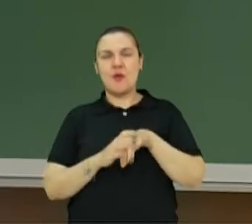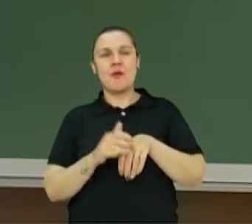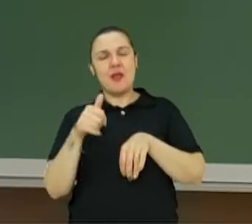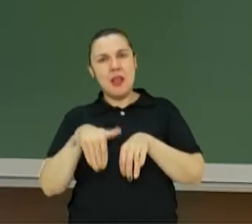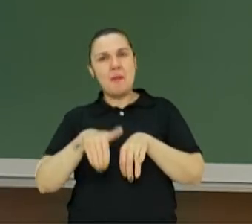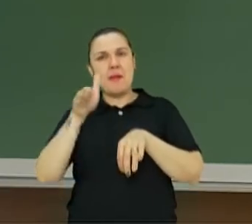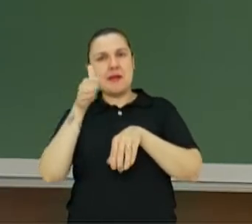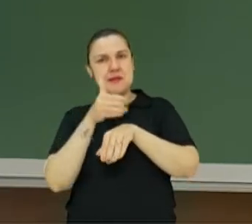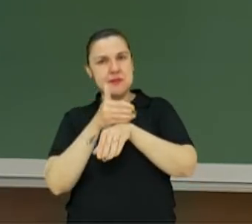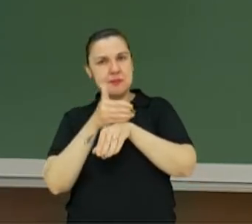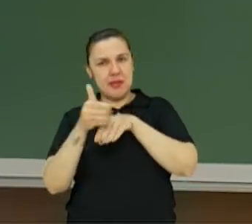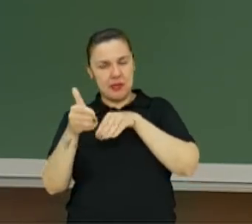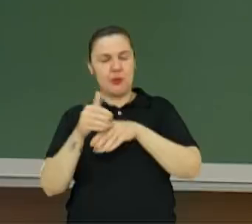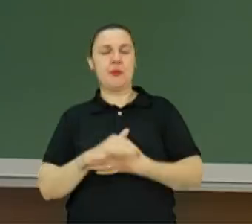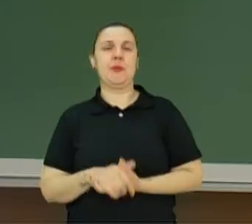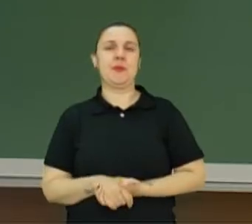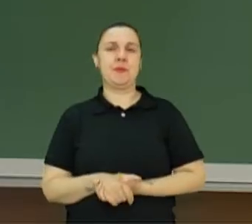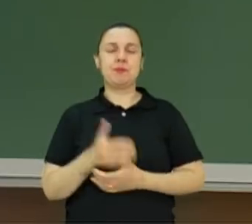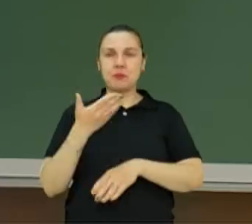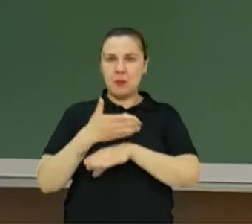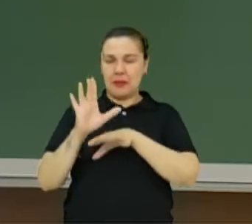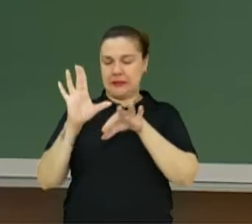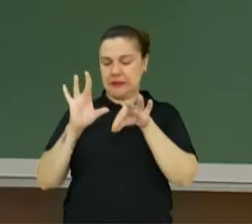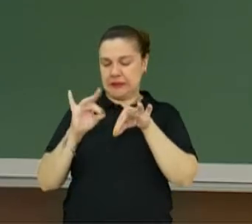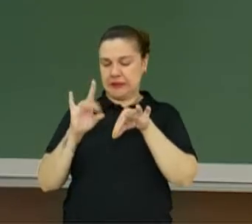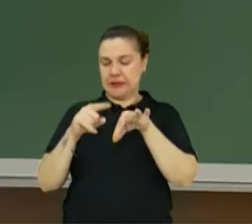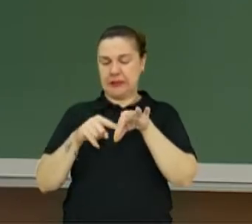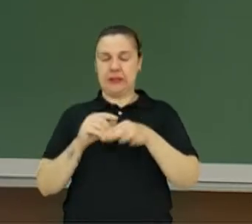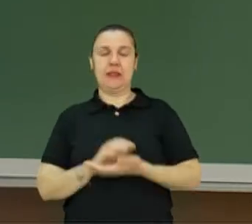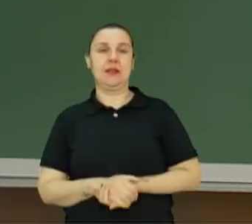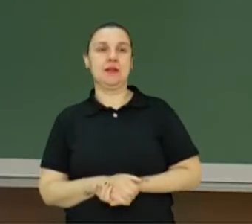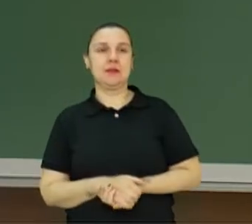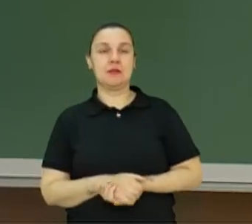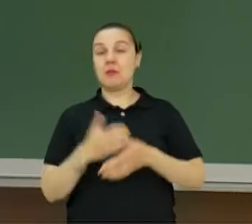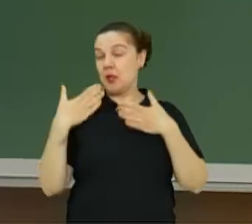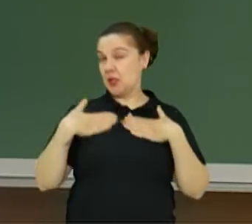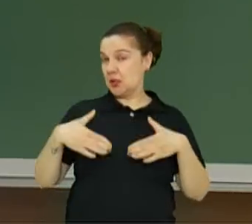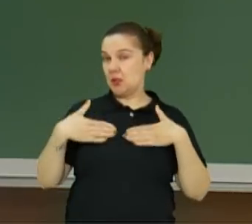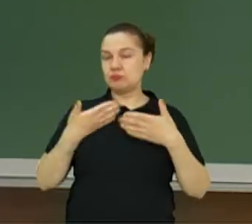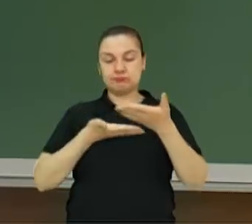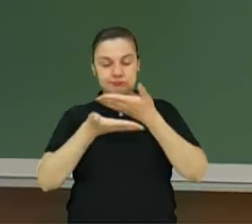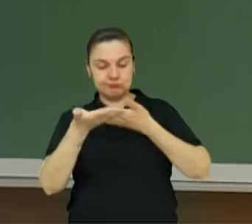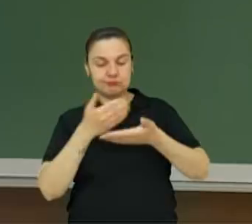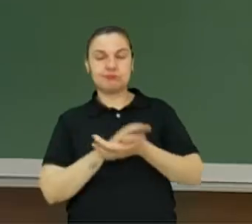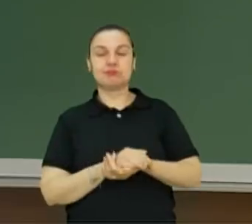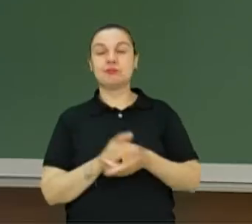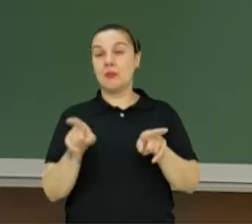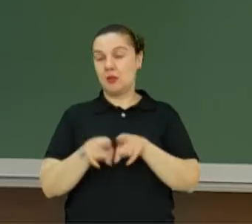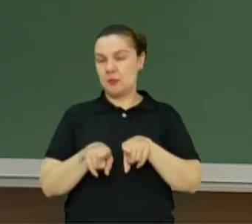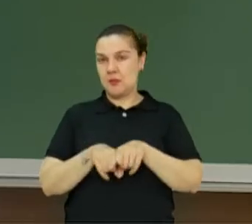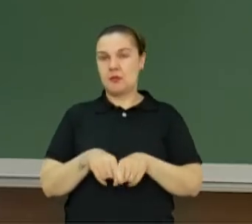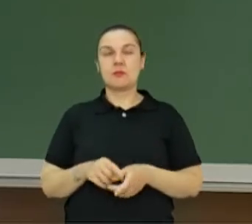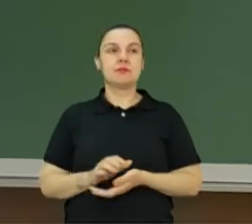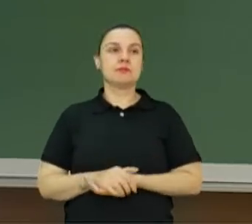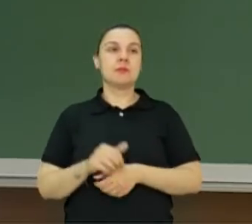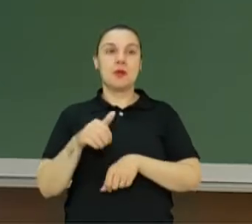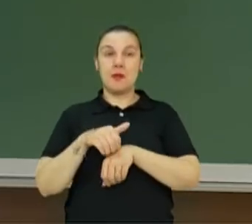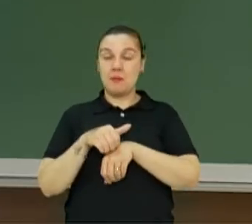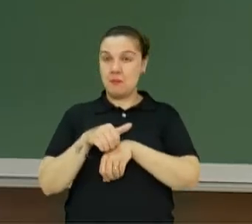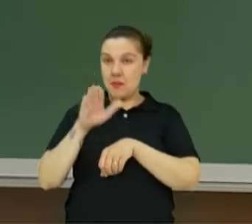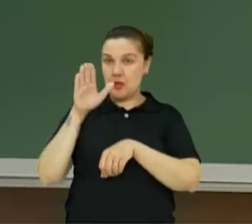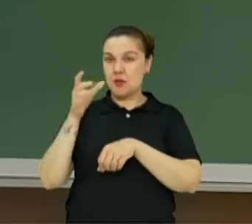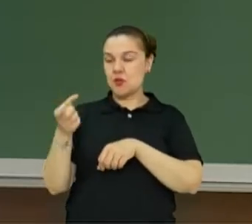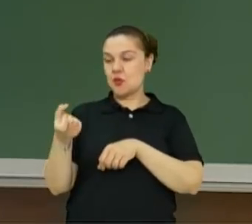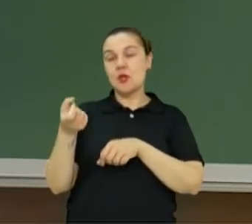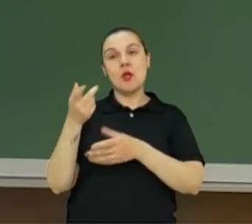Nesse caso aqui é um corrimento mais branco mesmo, tá? Então, bem tranquilo de tratar essa doença também. Geralmente